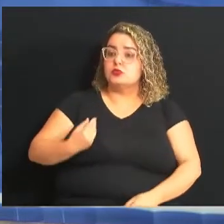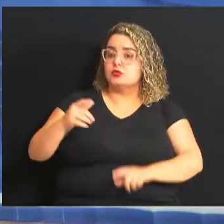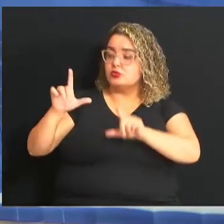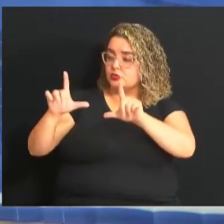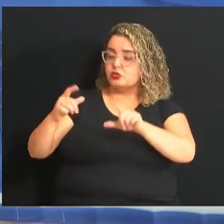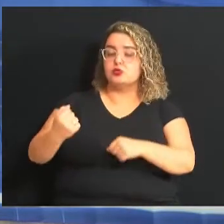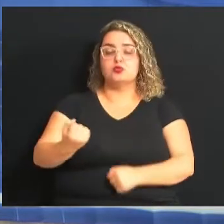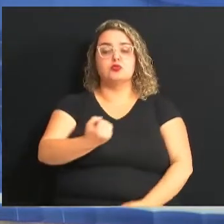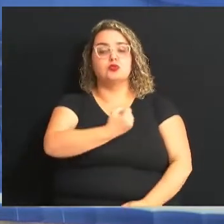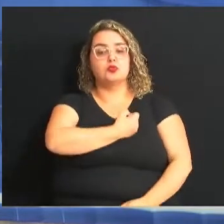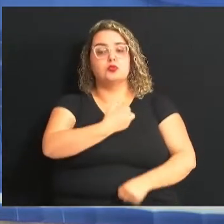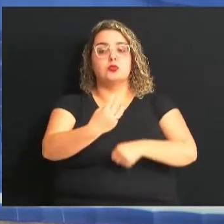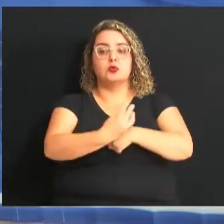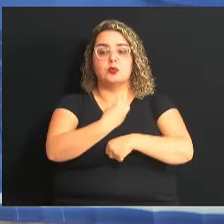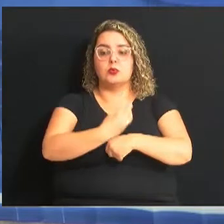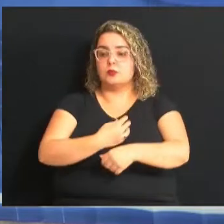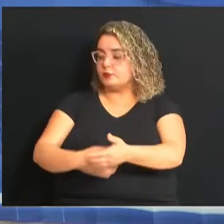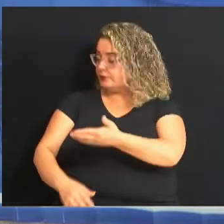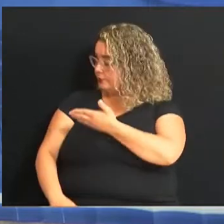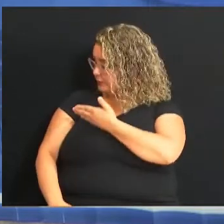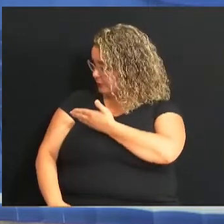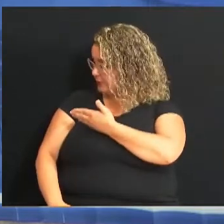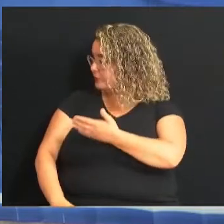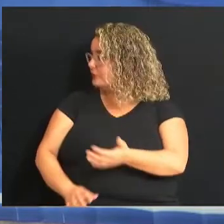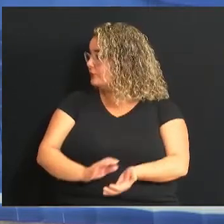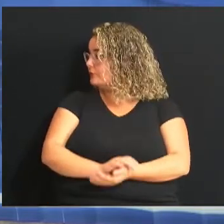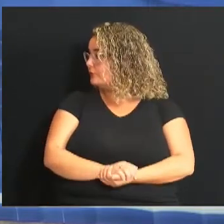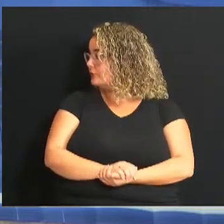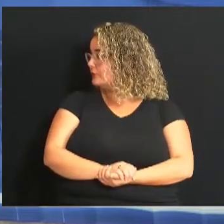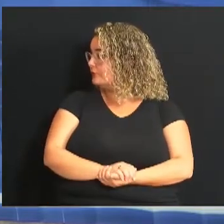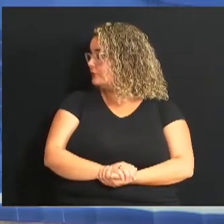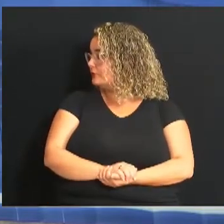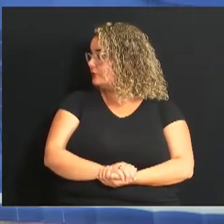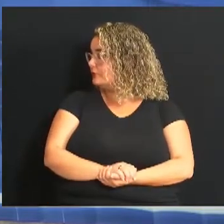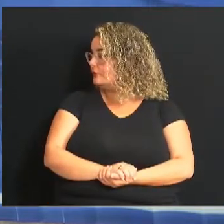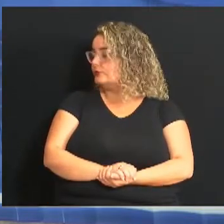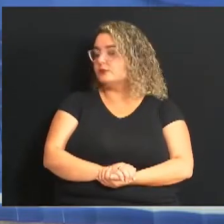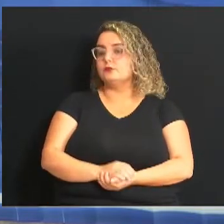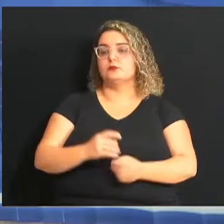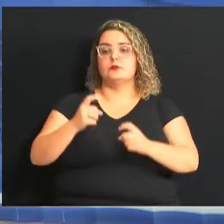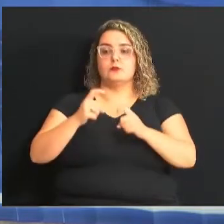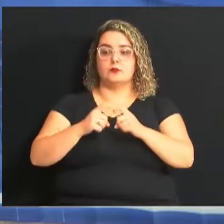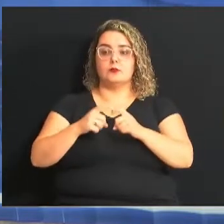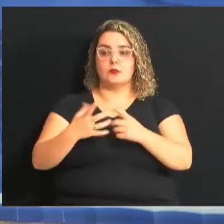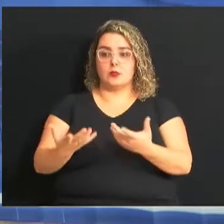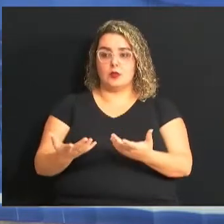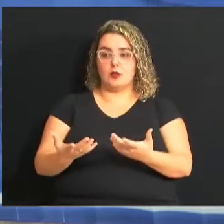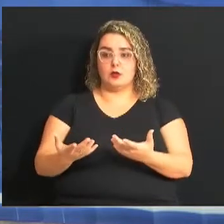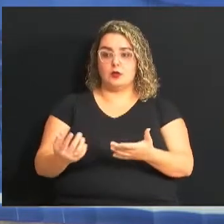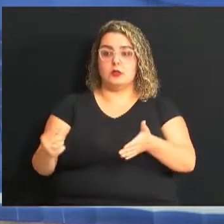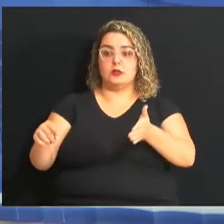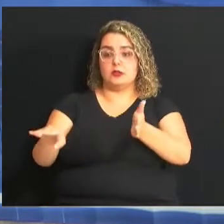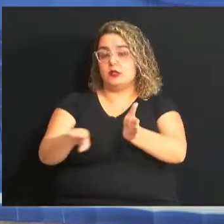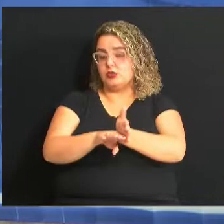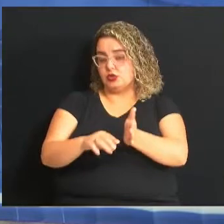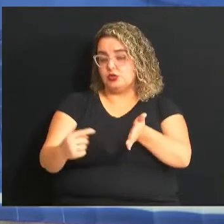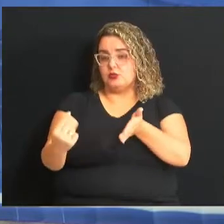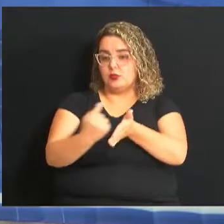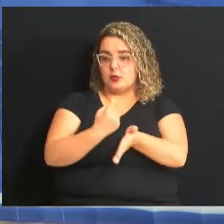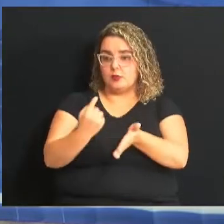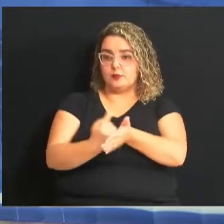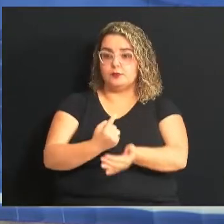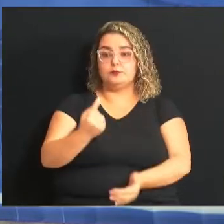do nosso WhatsApp. O pessoal já colocou aí na tela, esse é o nosso número. E doutor, está chegando perguntas aqui. Olha